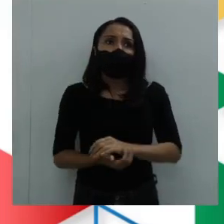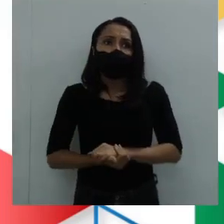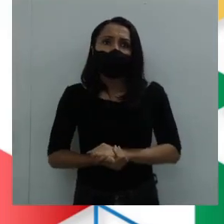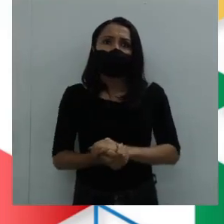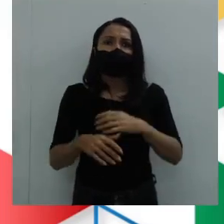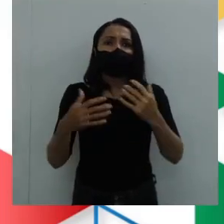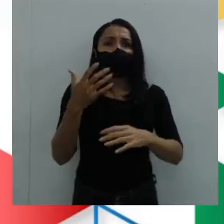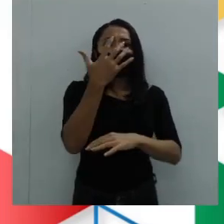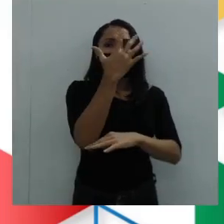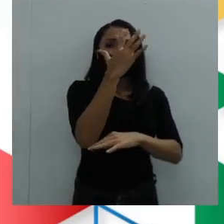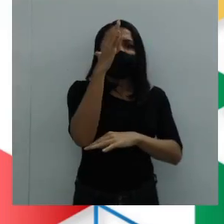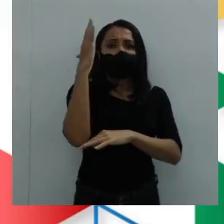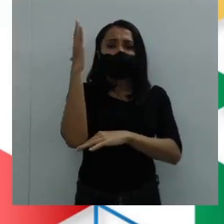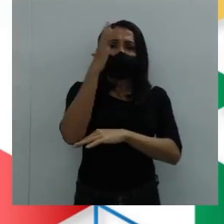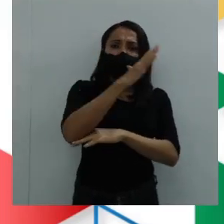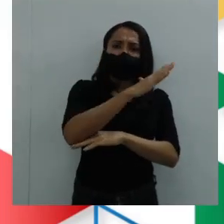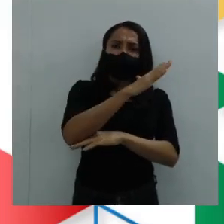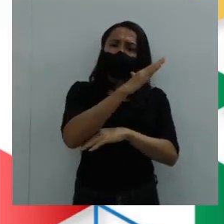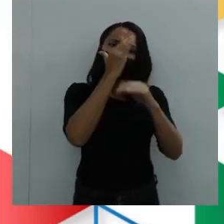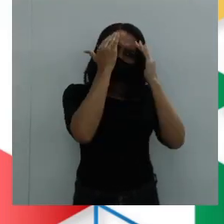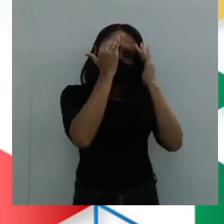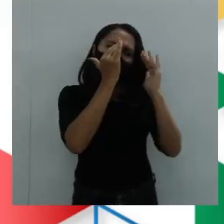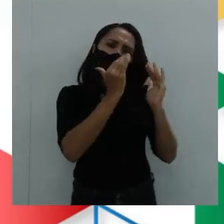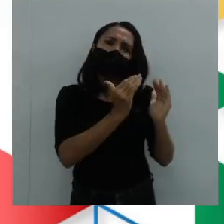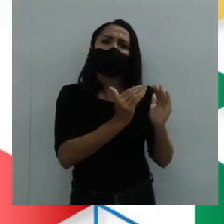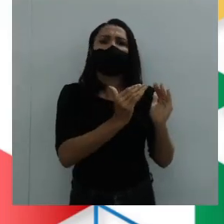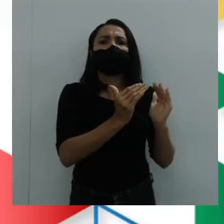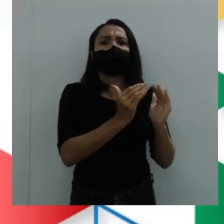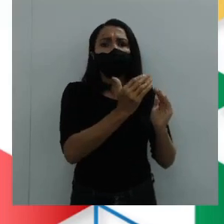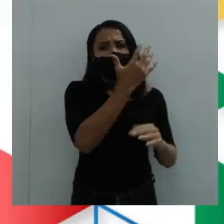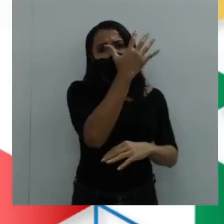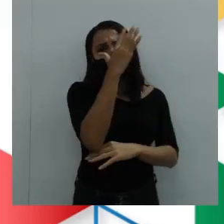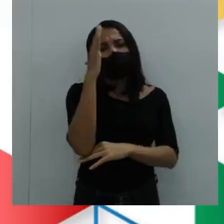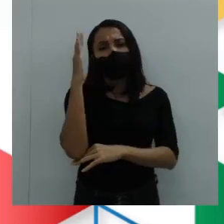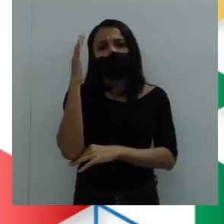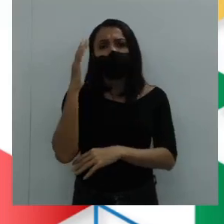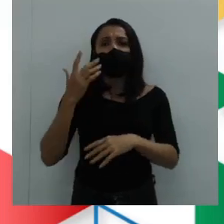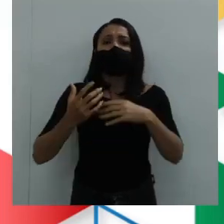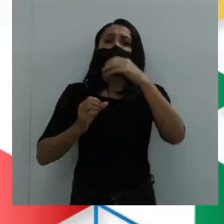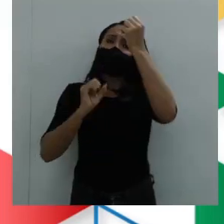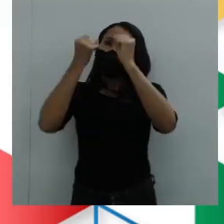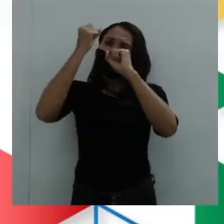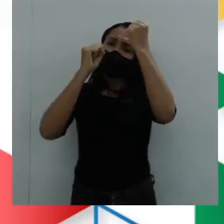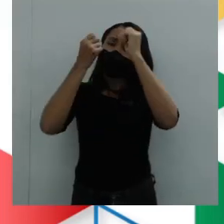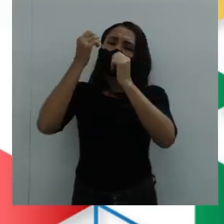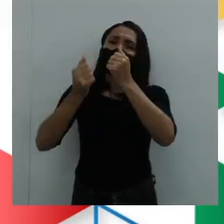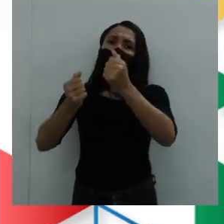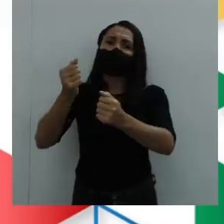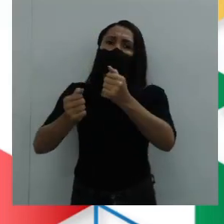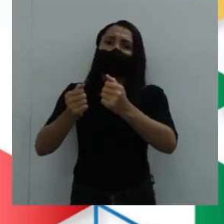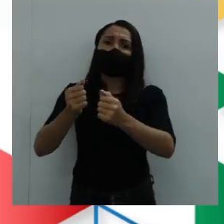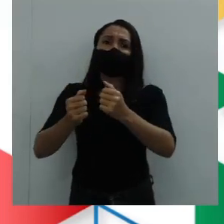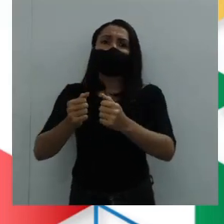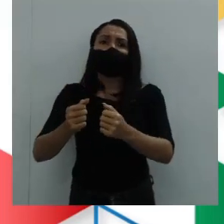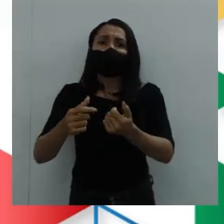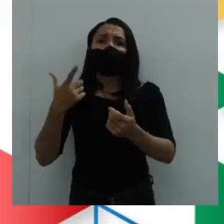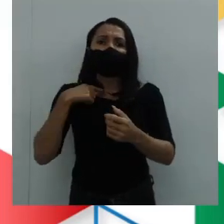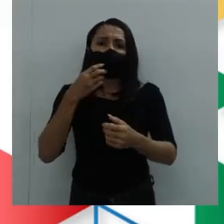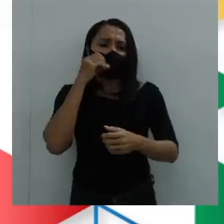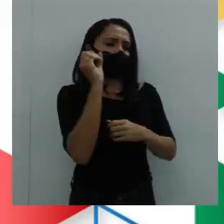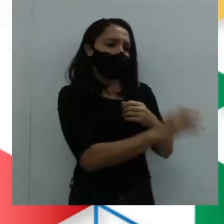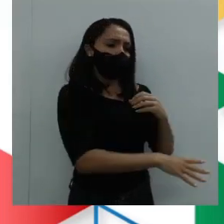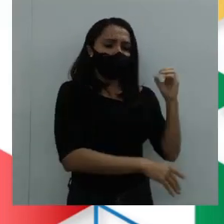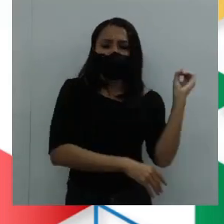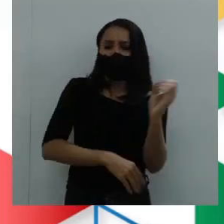desmatamento, a questão da poluição das indústrias, dos carros, ter essa consciência do lixo, nada de ficar